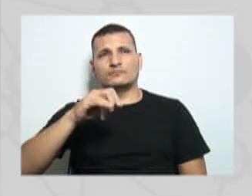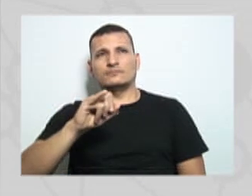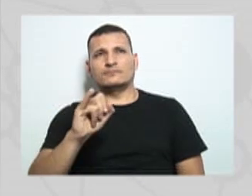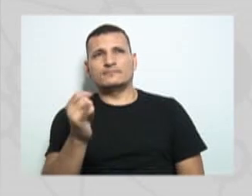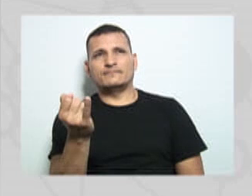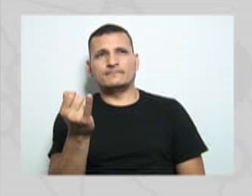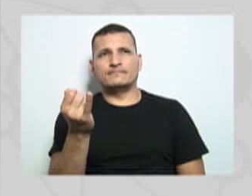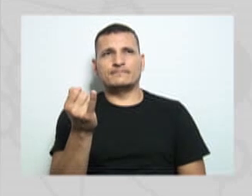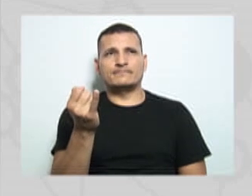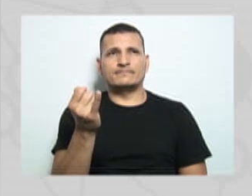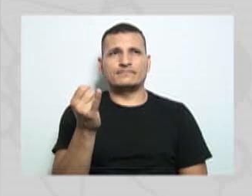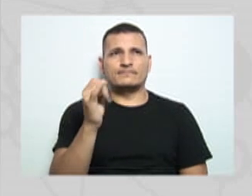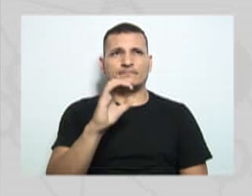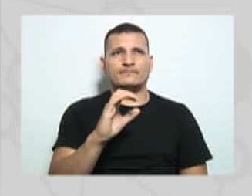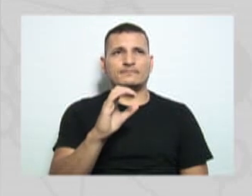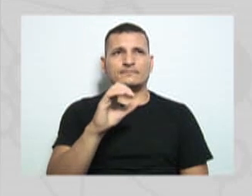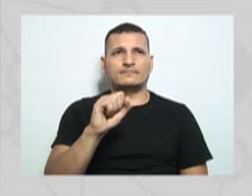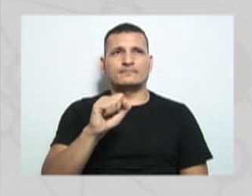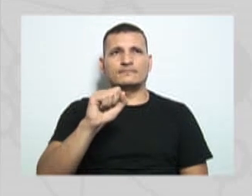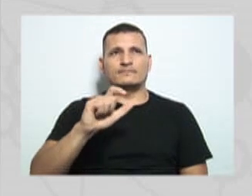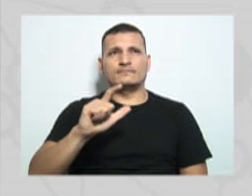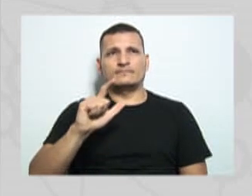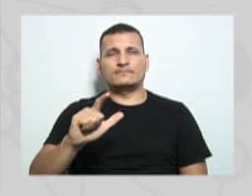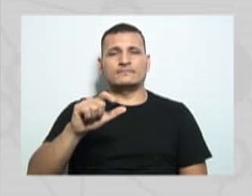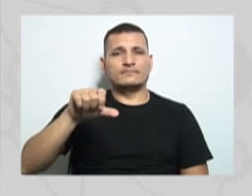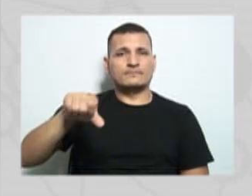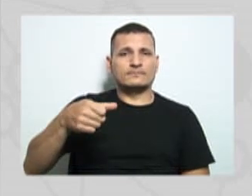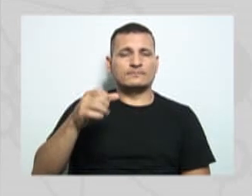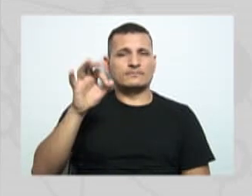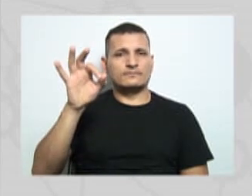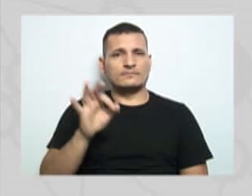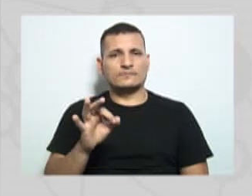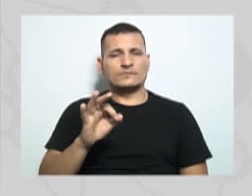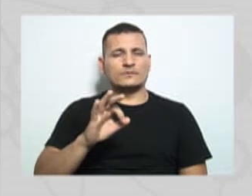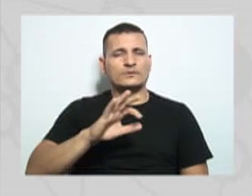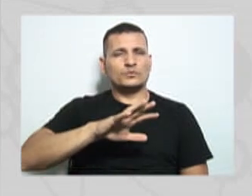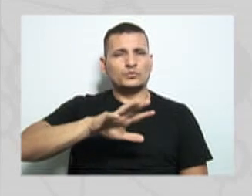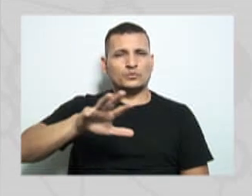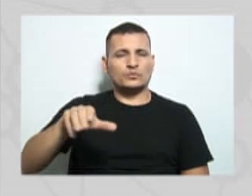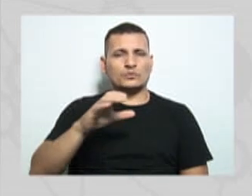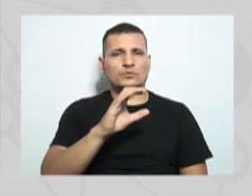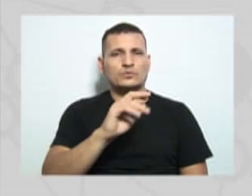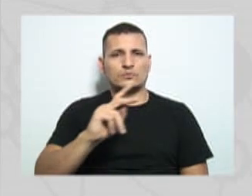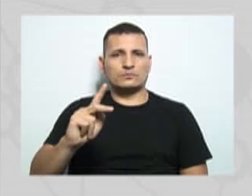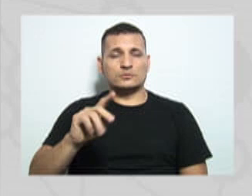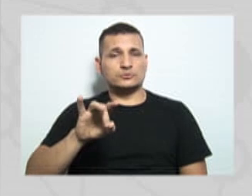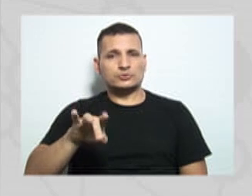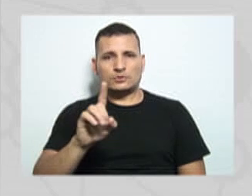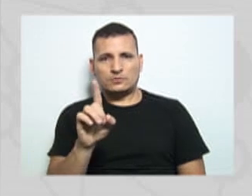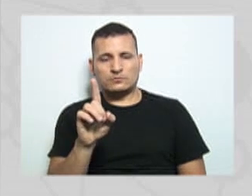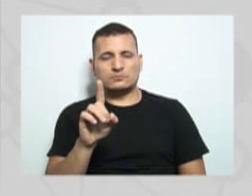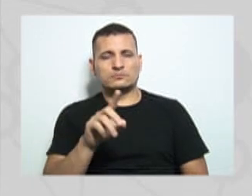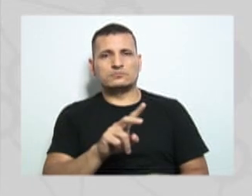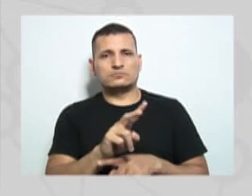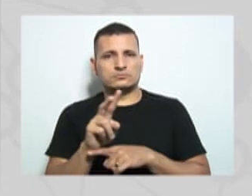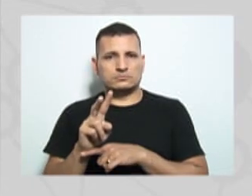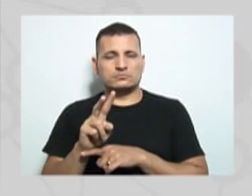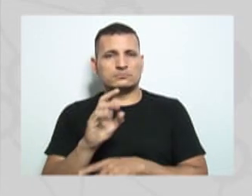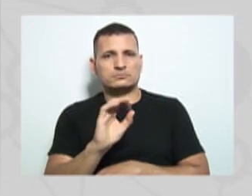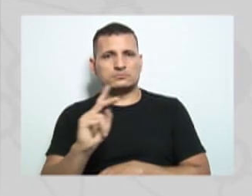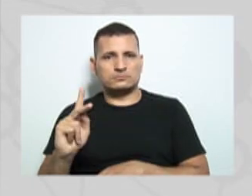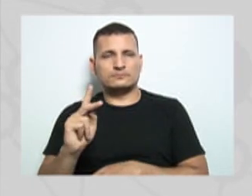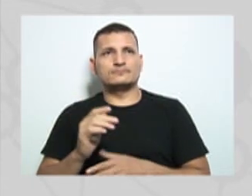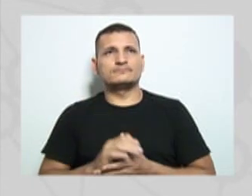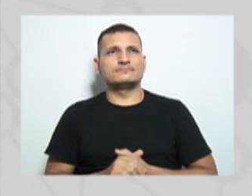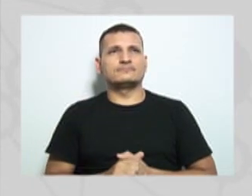E 9% para os demais ramos de cooperativas, exceto cooperativas de crédito, que existe essa diferenciação.